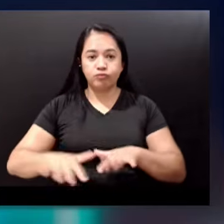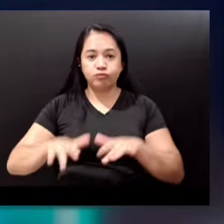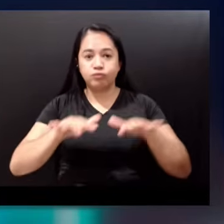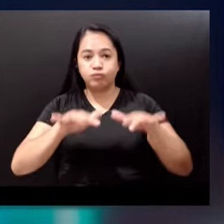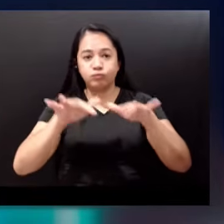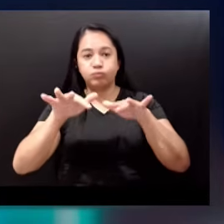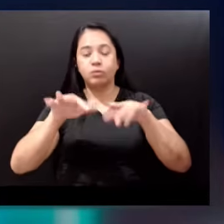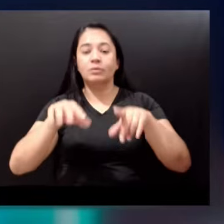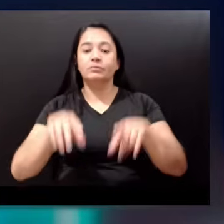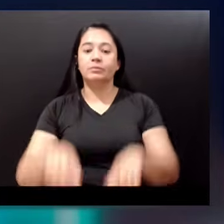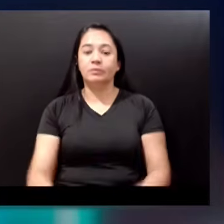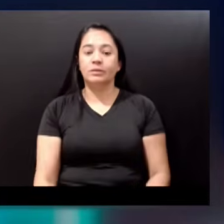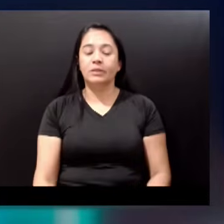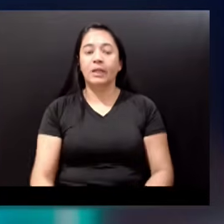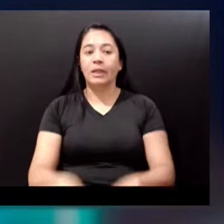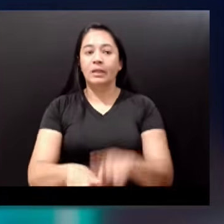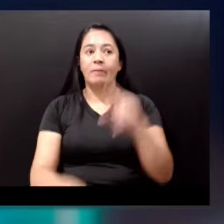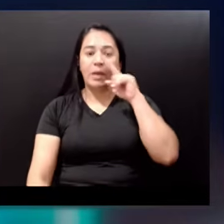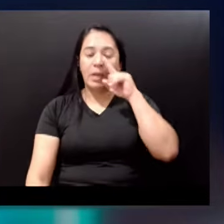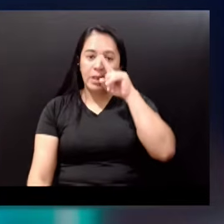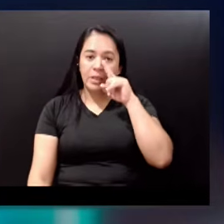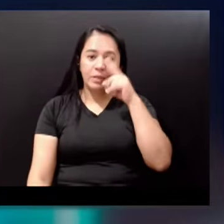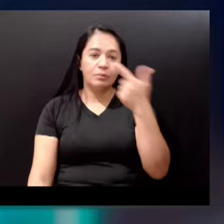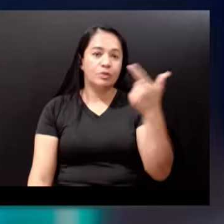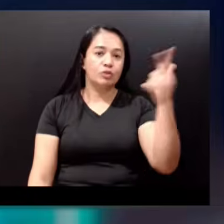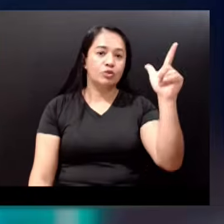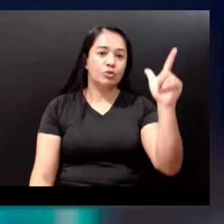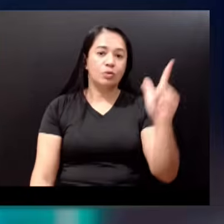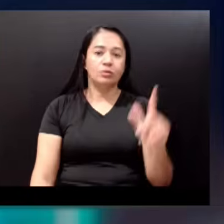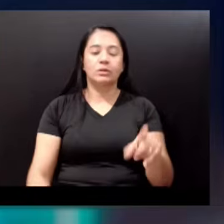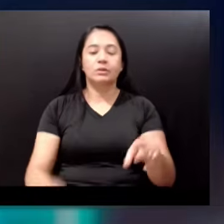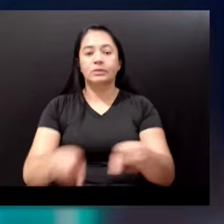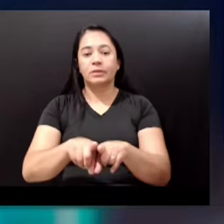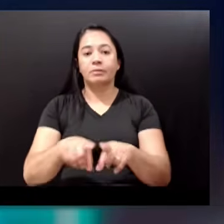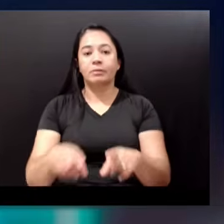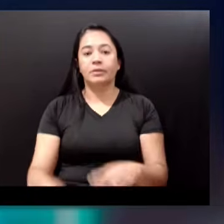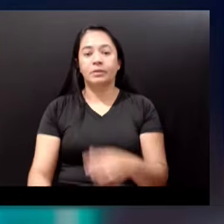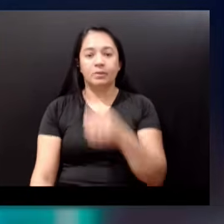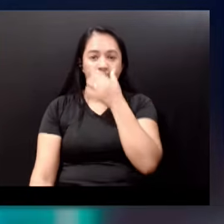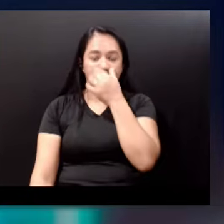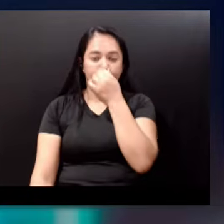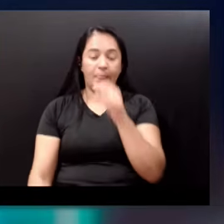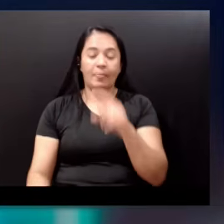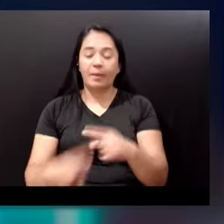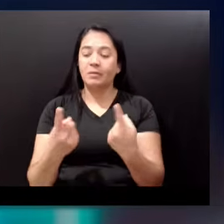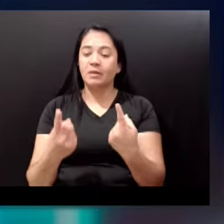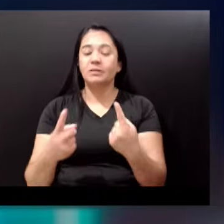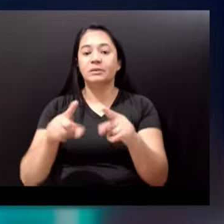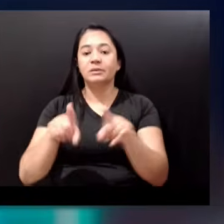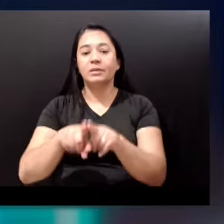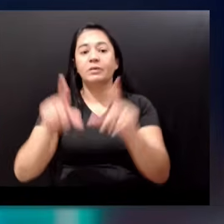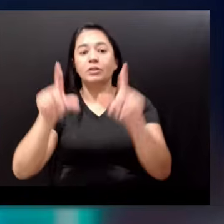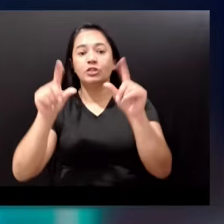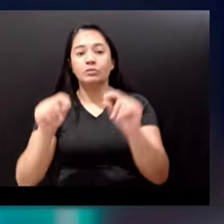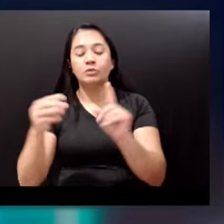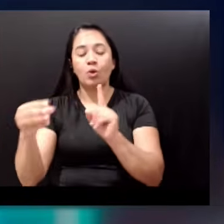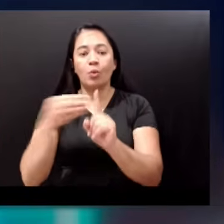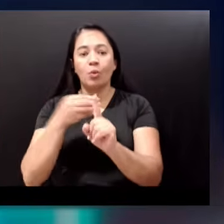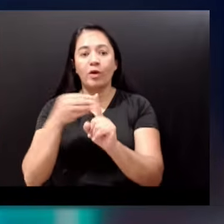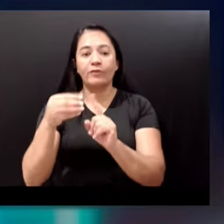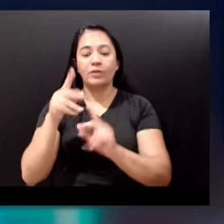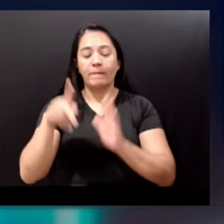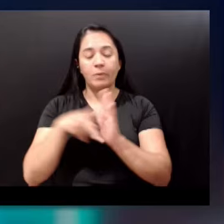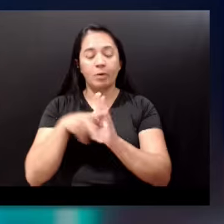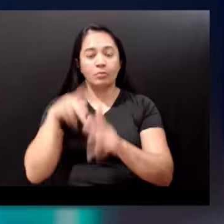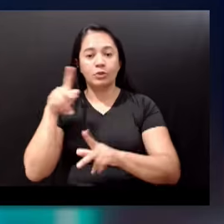riscos de outras naturezas, né, associados à mudança climática, mas isso também reduz a vulnerabilidade da população aos